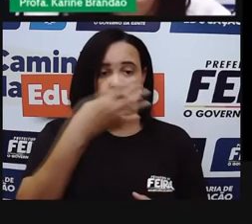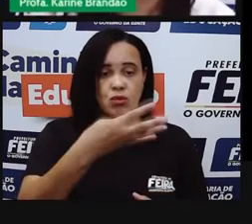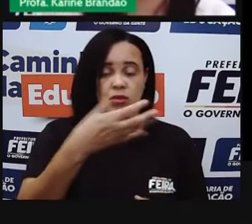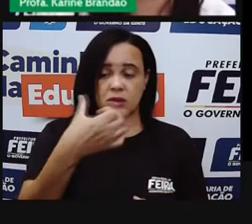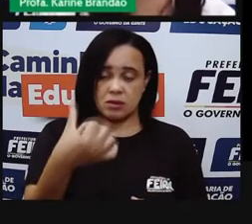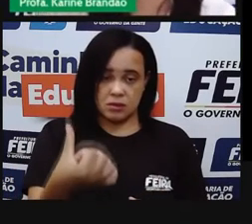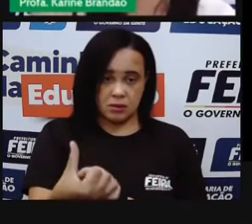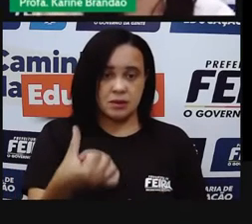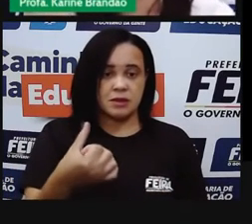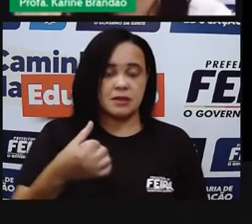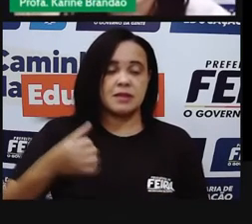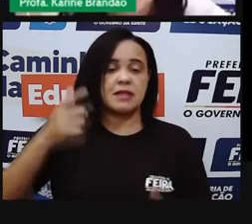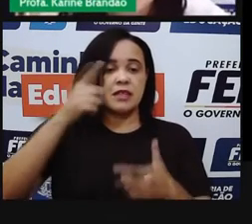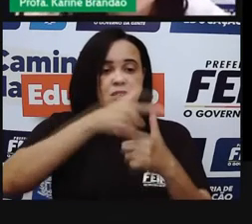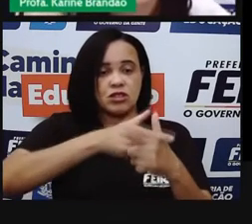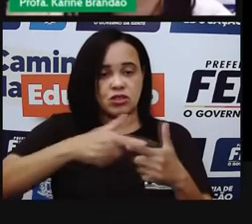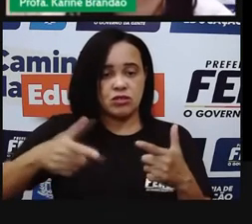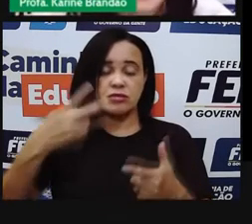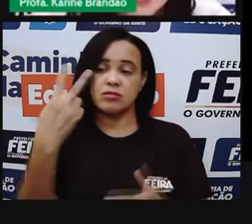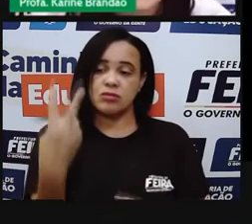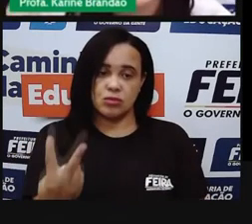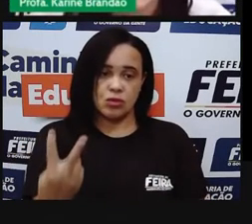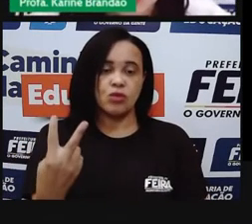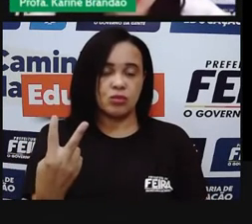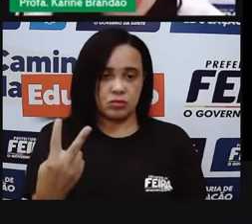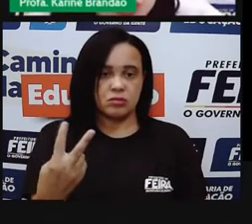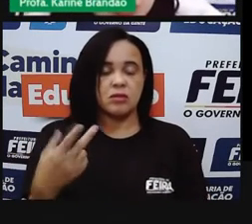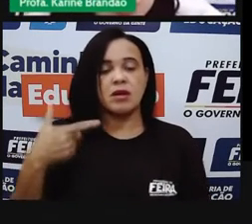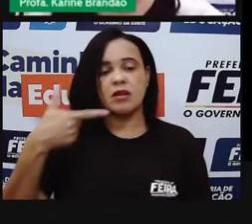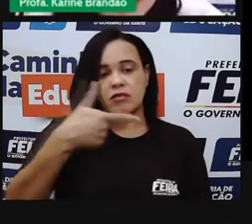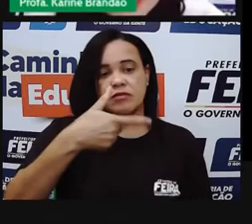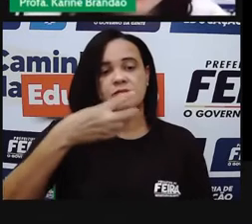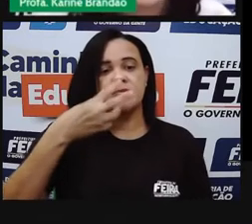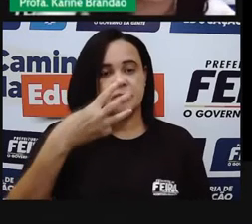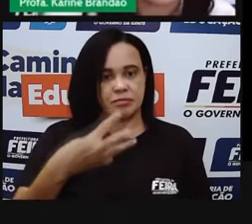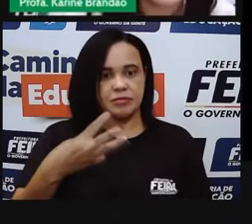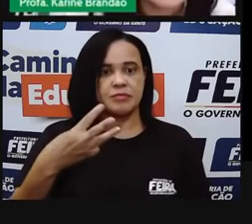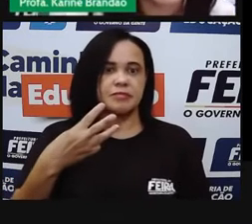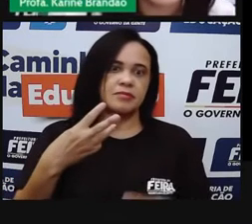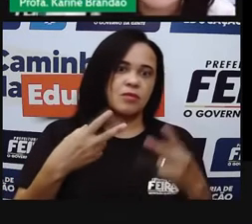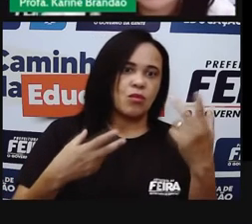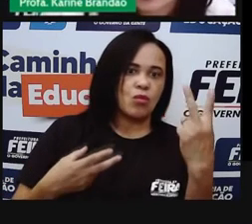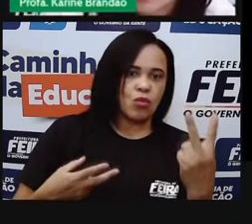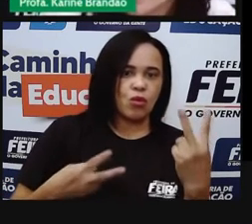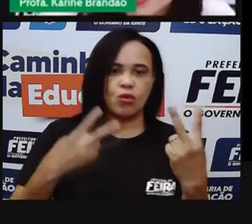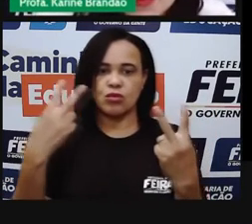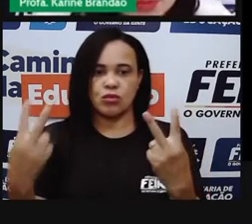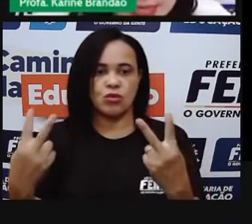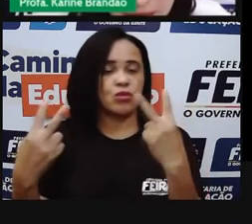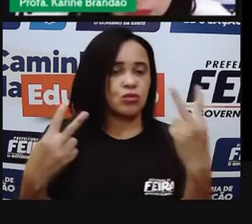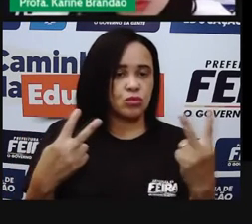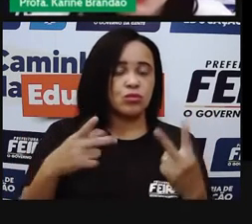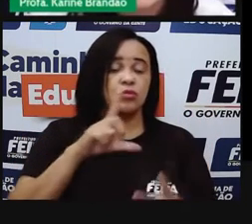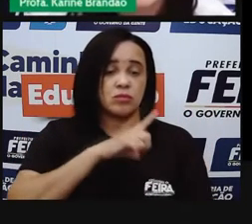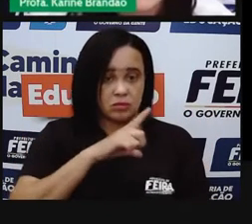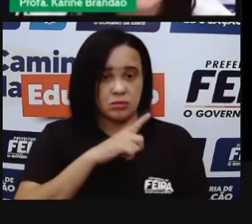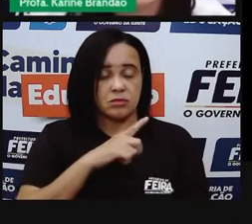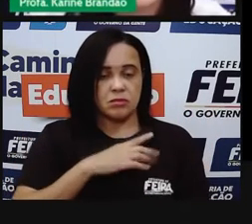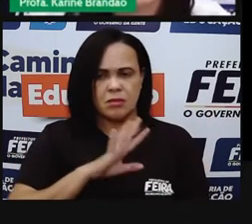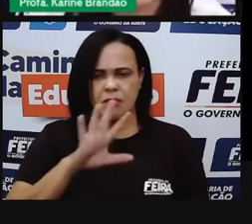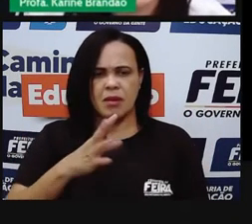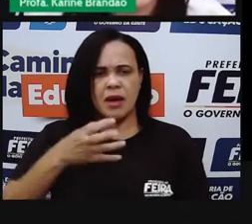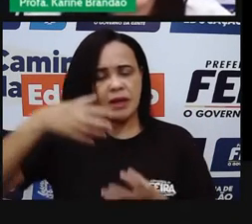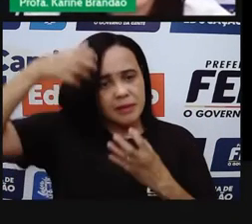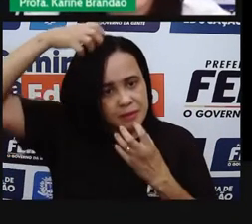23. Então, a gente tem 23 pares de cromossomos. E os macacos, né? O chimpanzé, por exemplo,